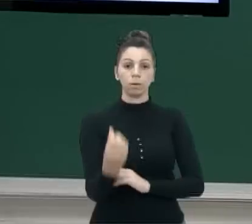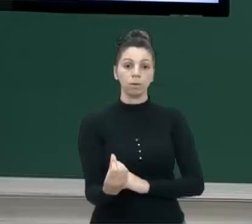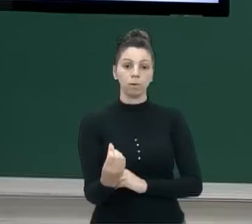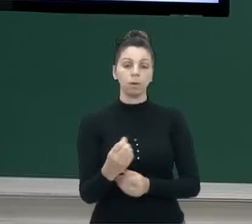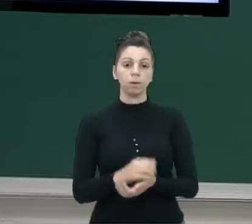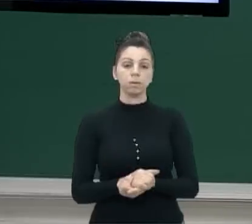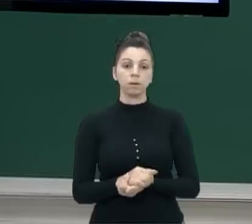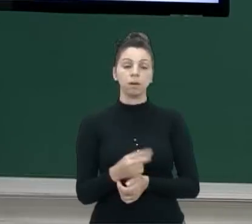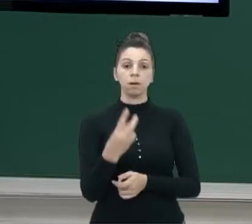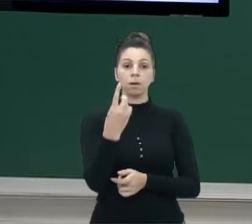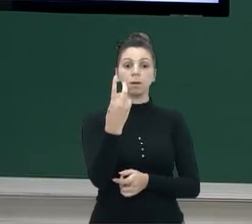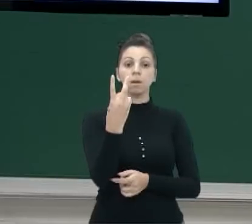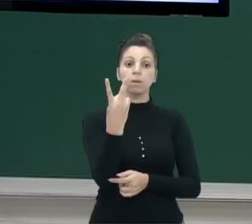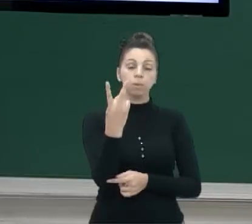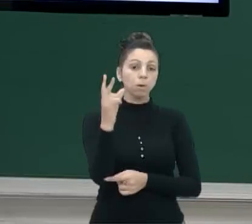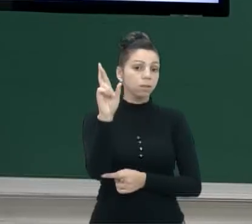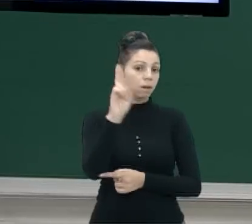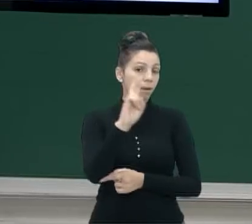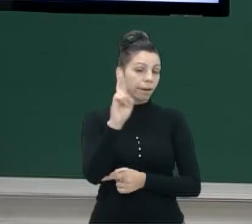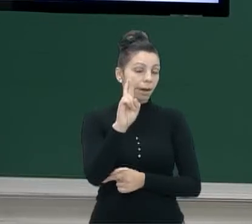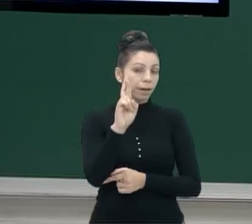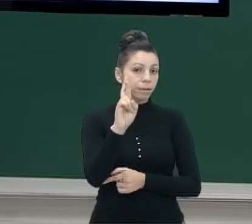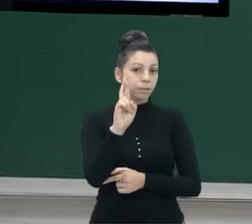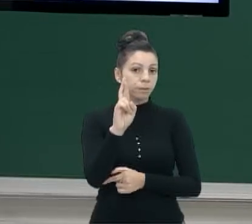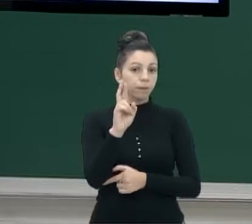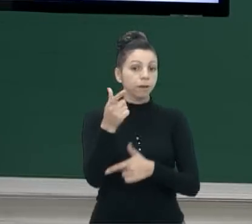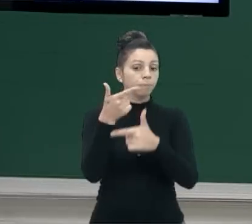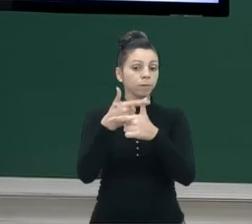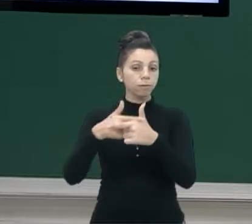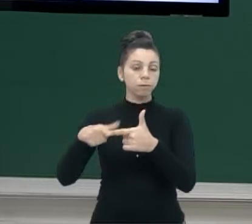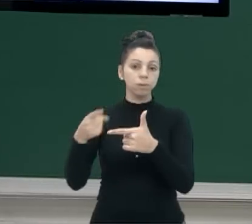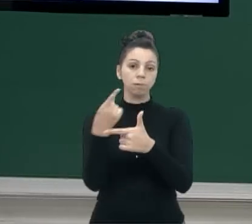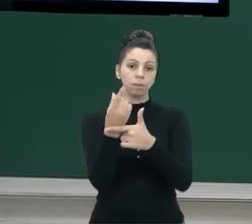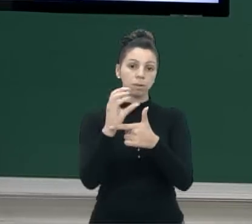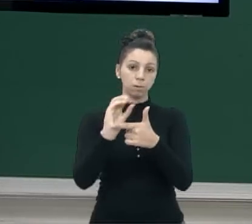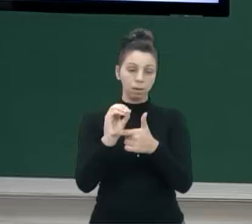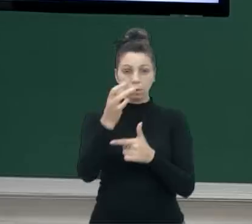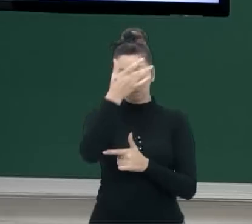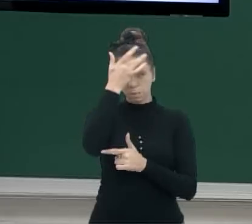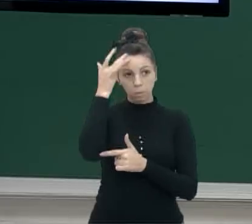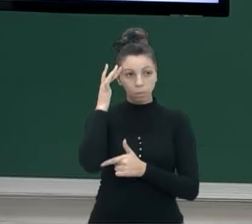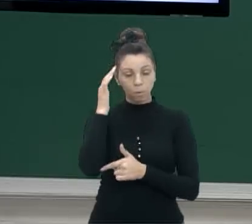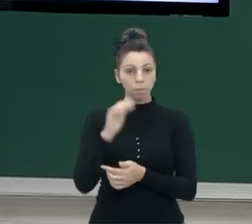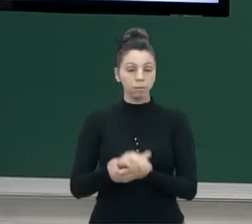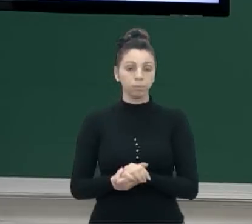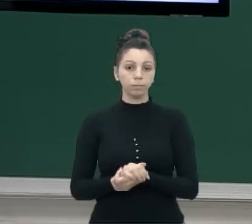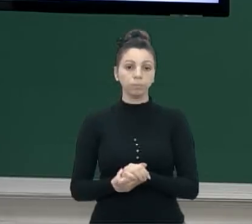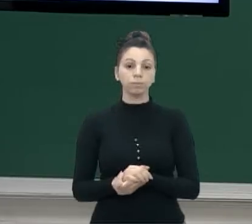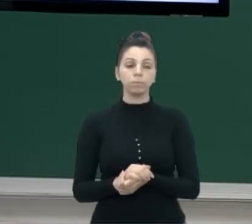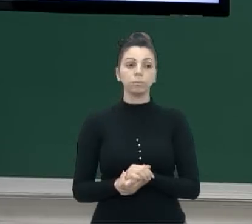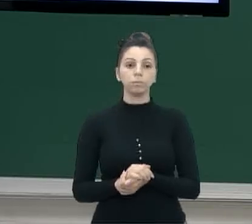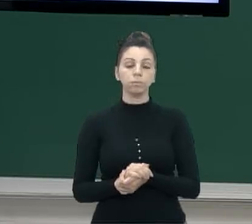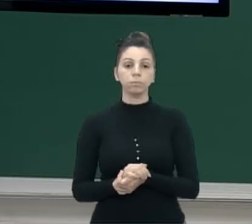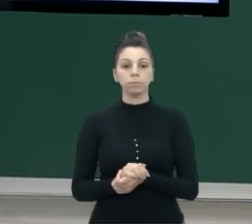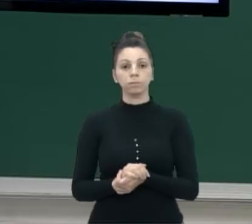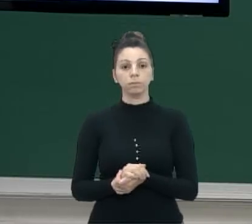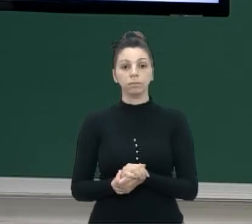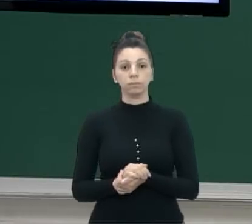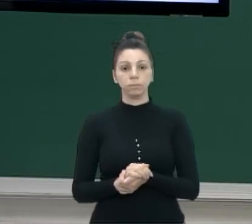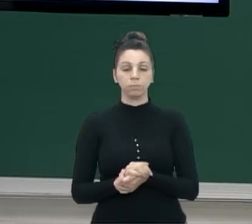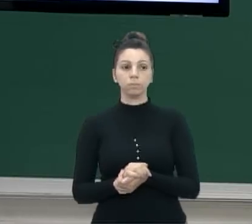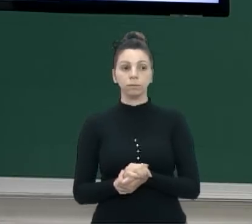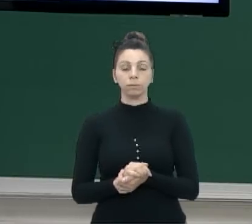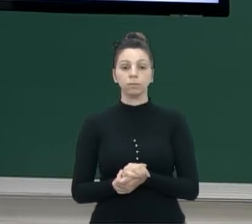2/10? R$2, se eu dividir para 10 pessoas. Aqui eu tenho R$2. Se eu dividir para 10 pessoas, o